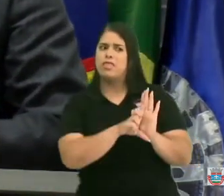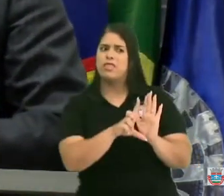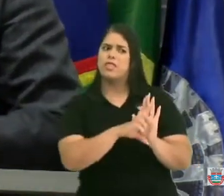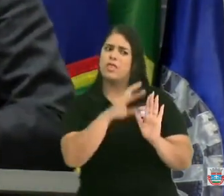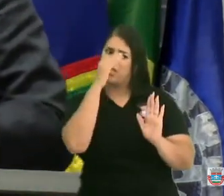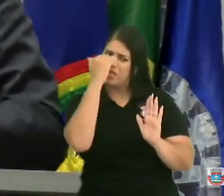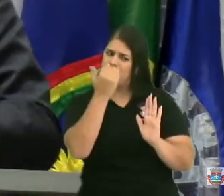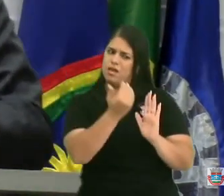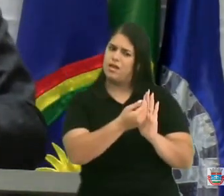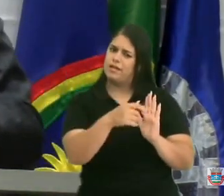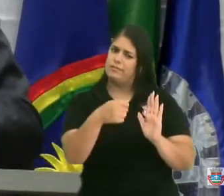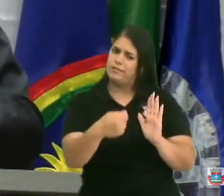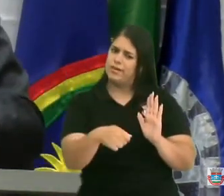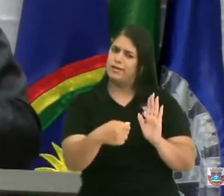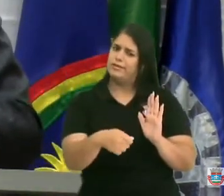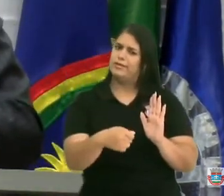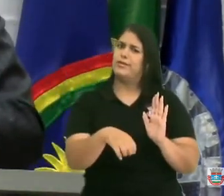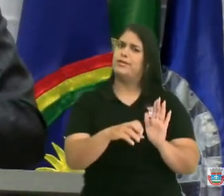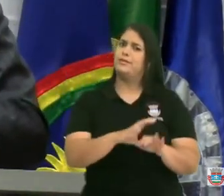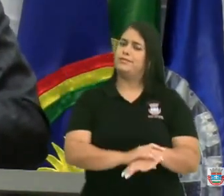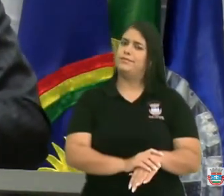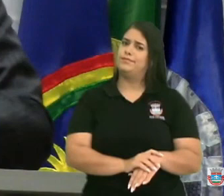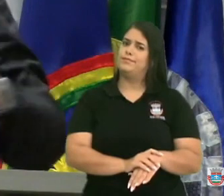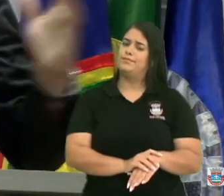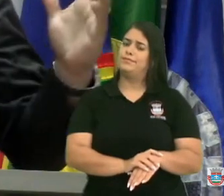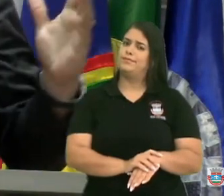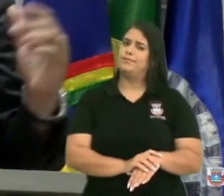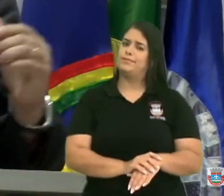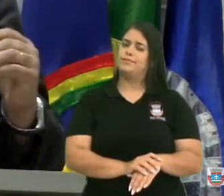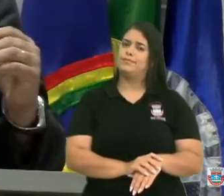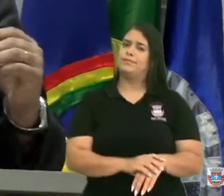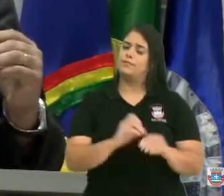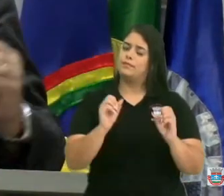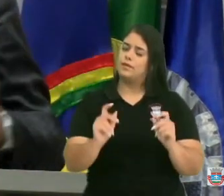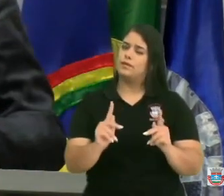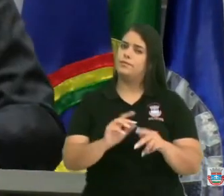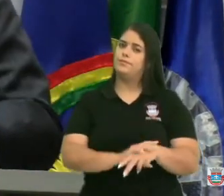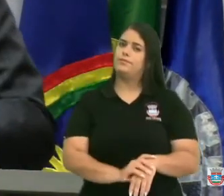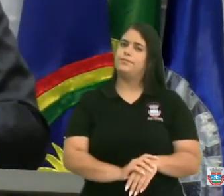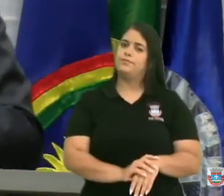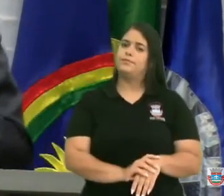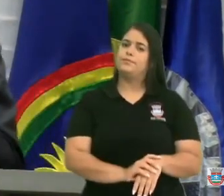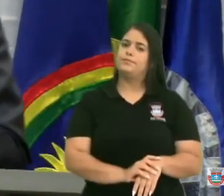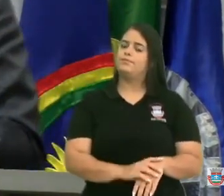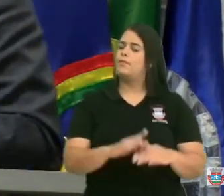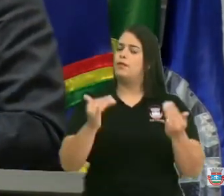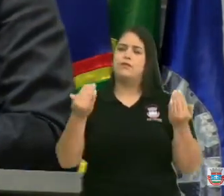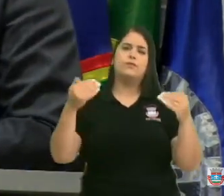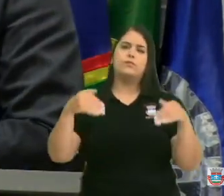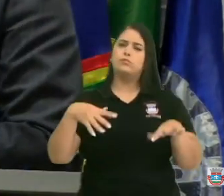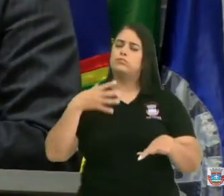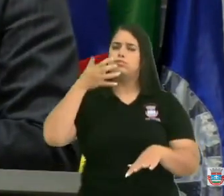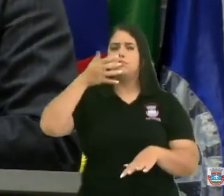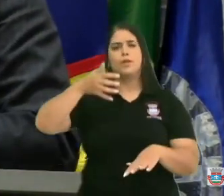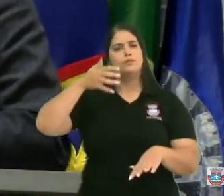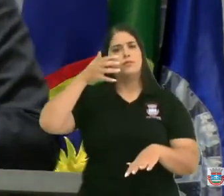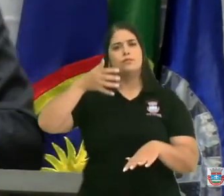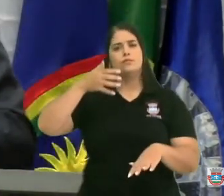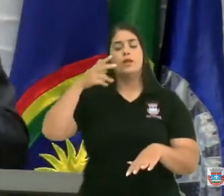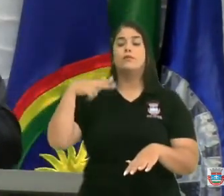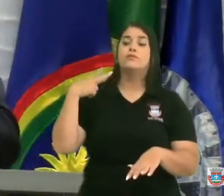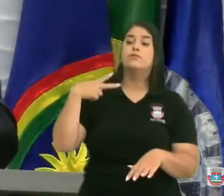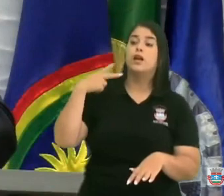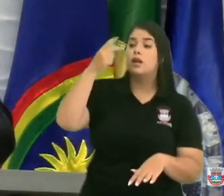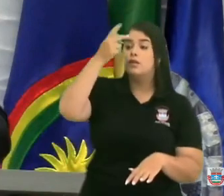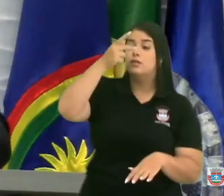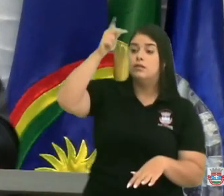essas regras não foram cumpridas nessa casa. Então, eu quero encerrar minha palavra aqui, vereador